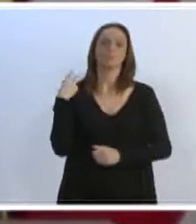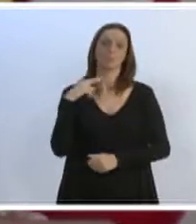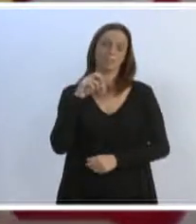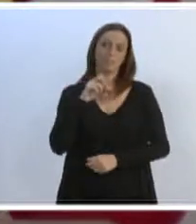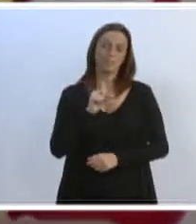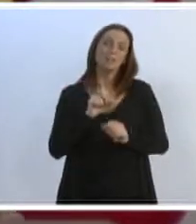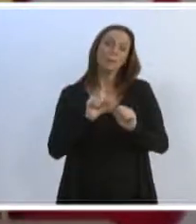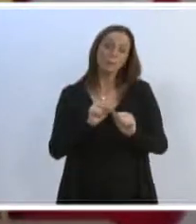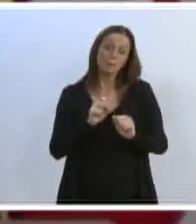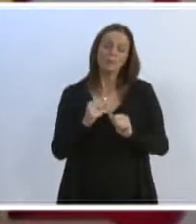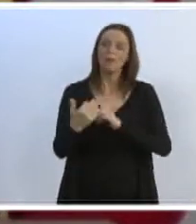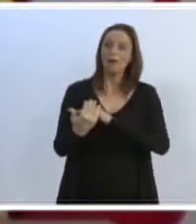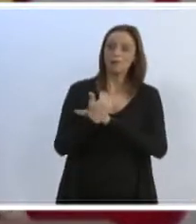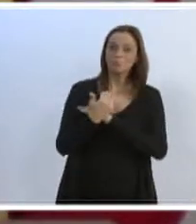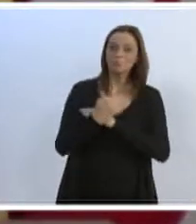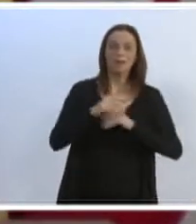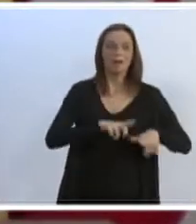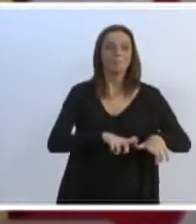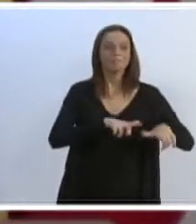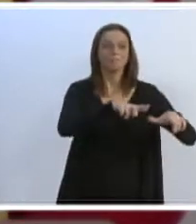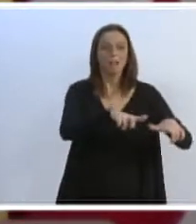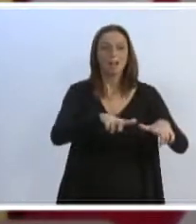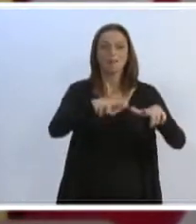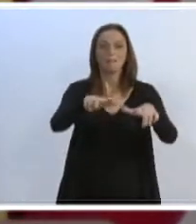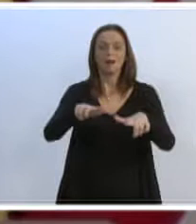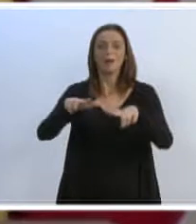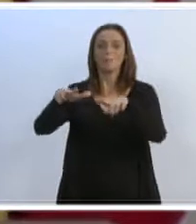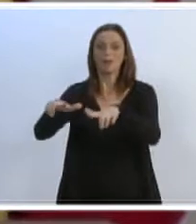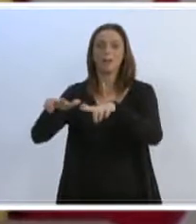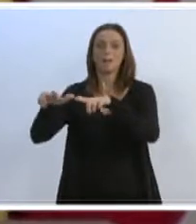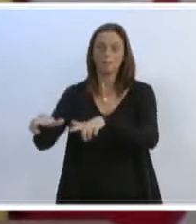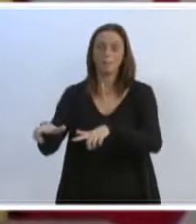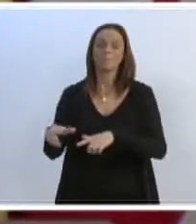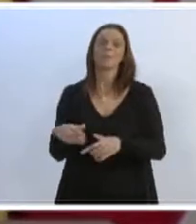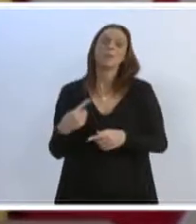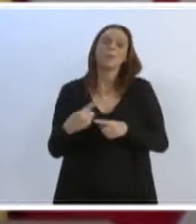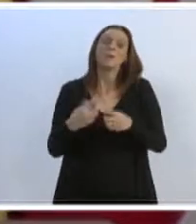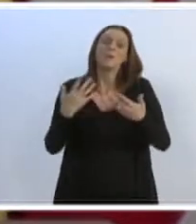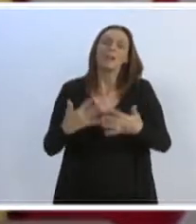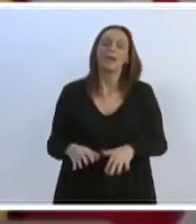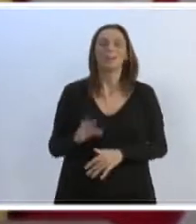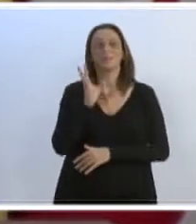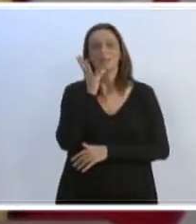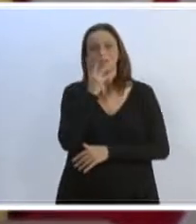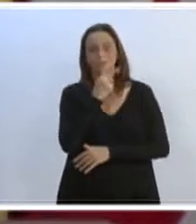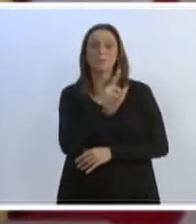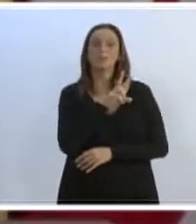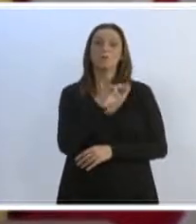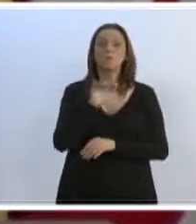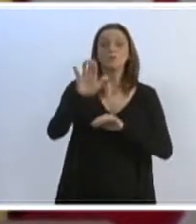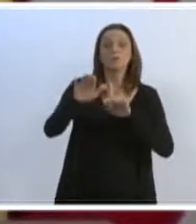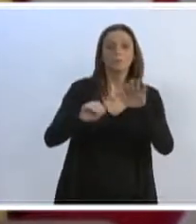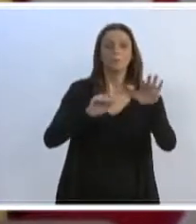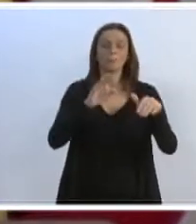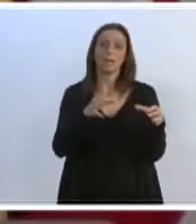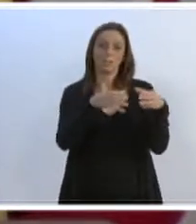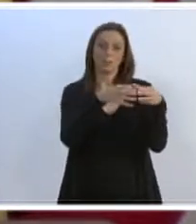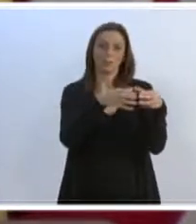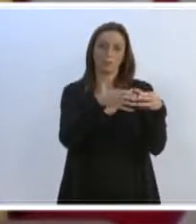Elton Gomes. Saudar de maneira também especial a presença dos ex-prefeitos já nominados, dos